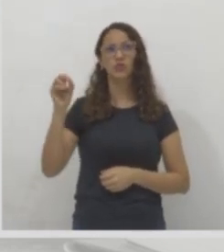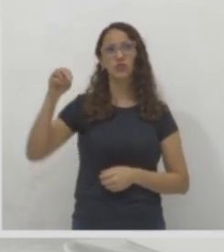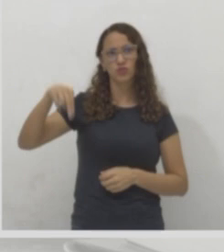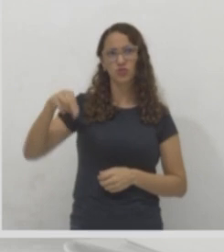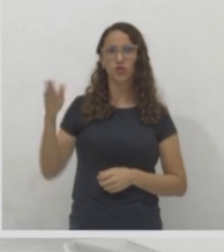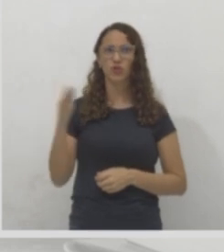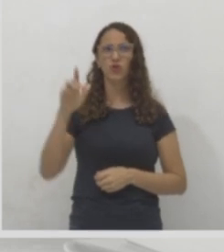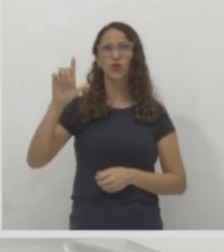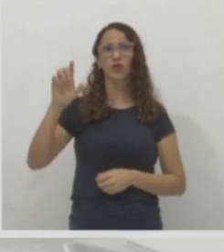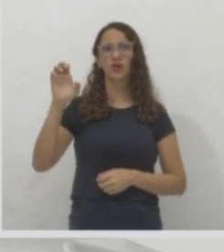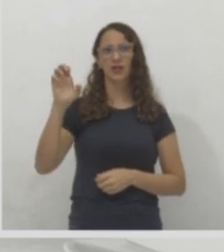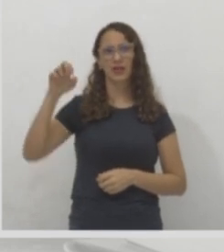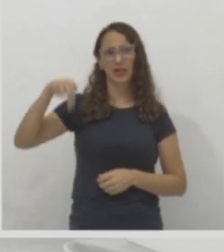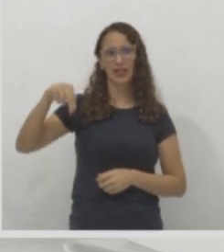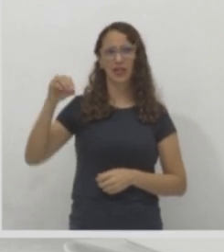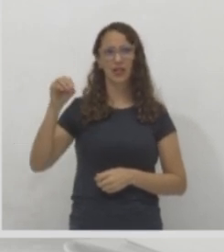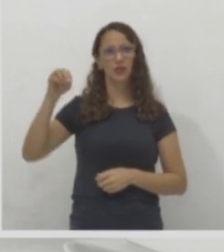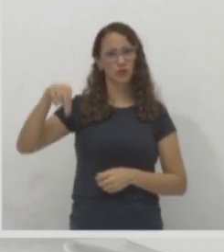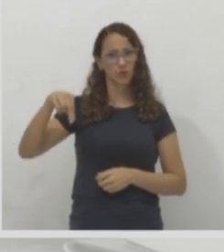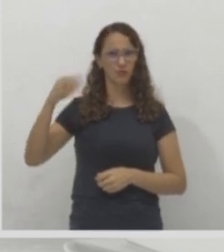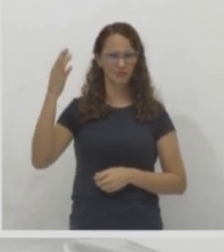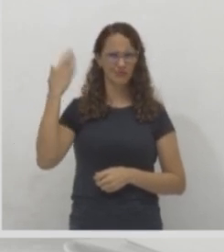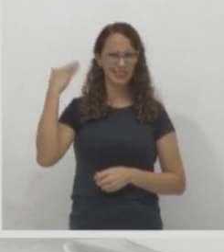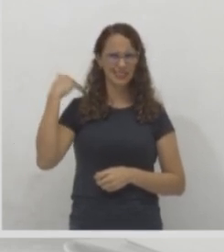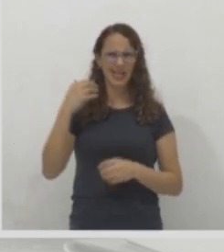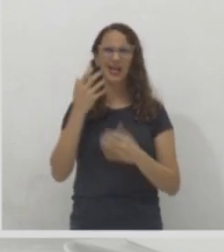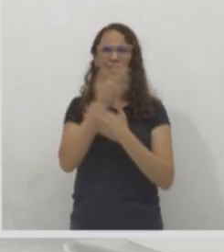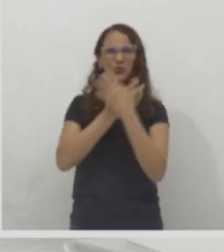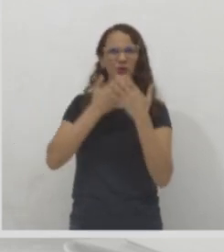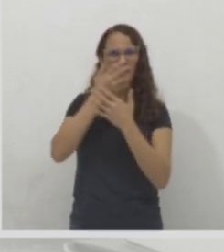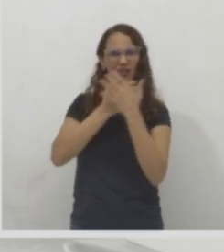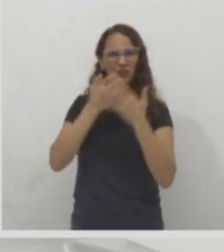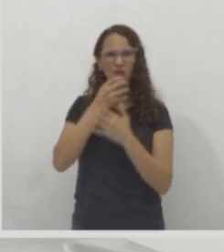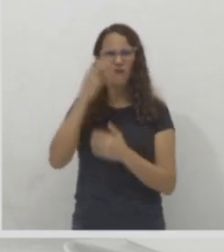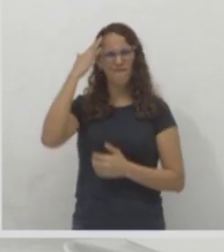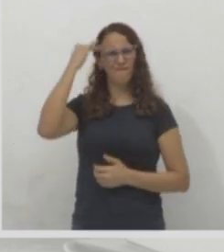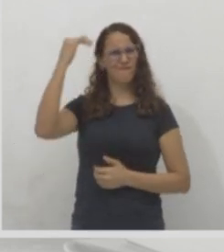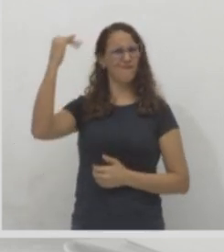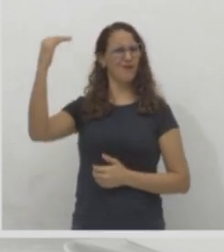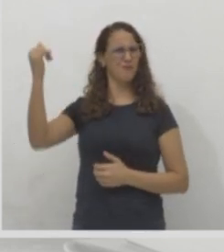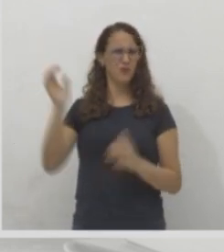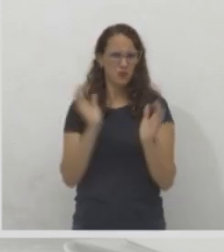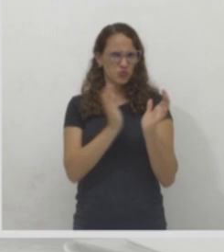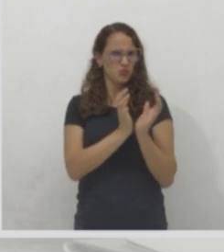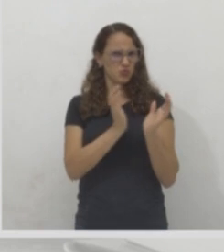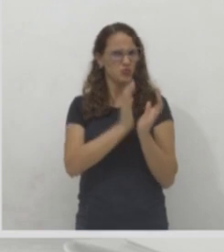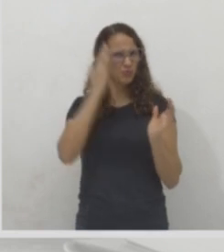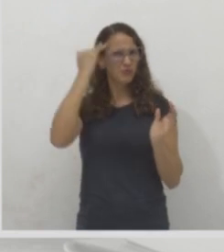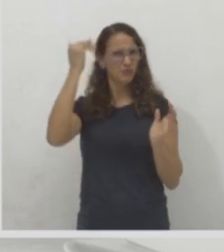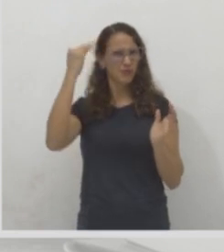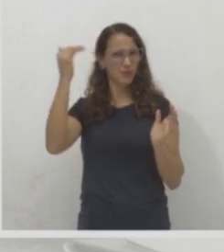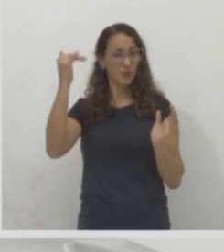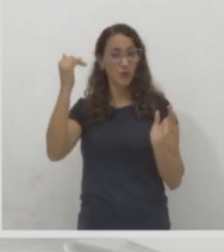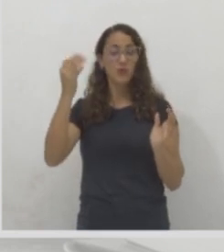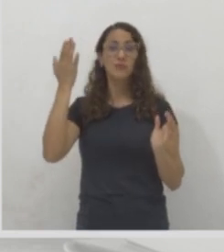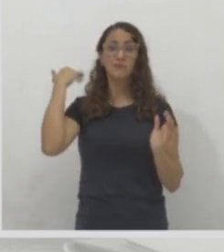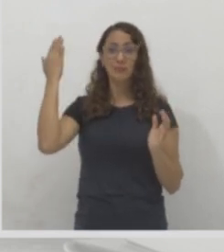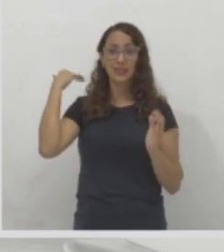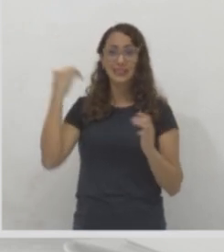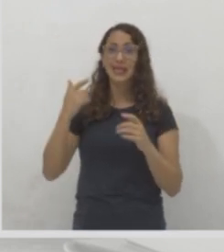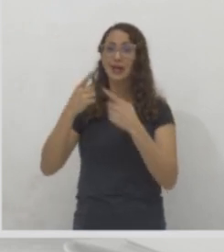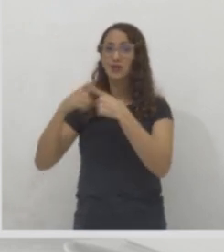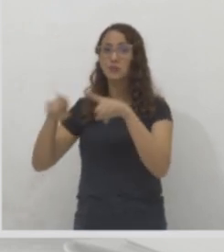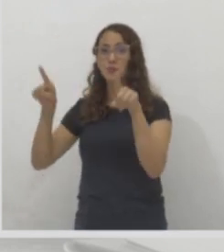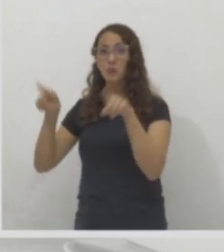Lennon compôs a música Help. Olha só como esse